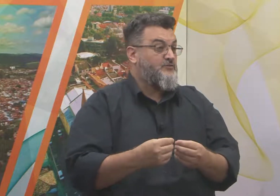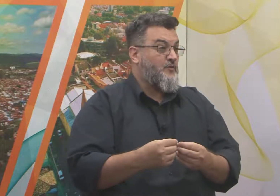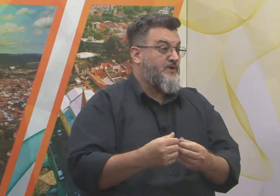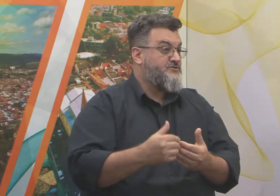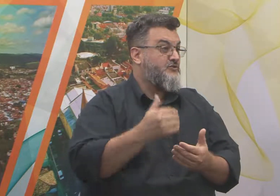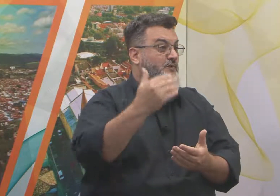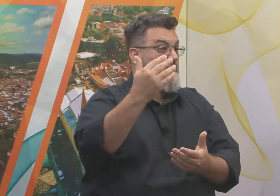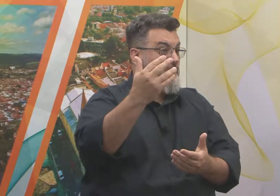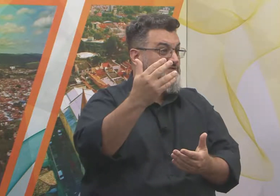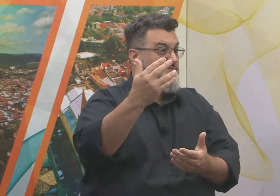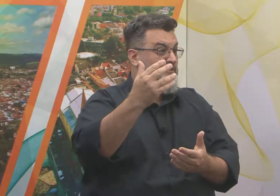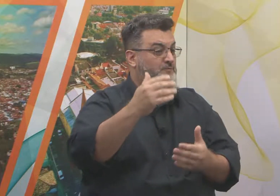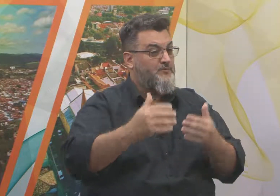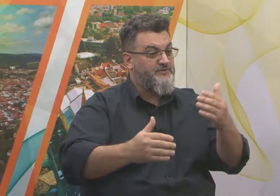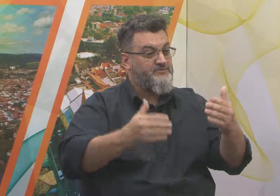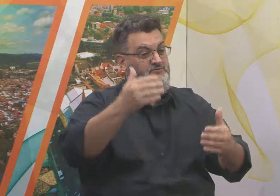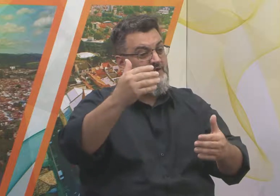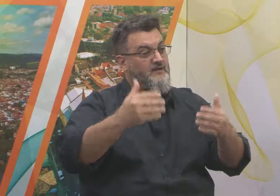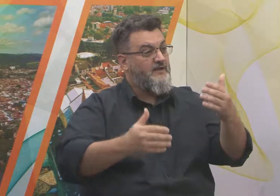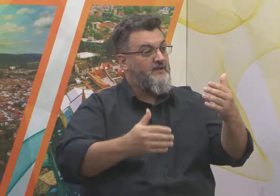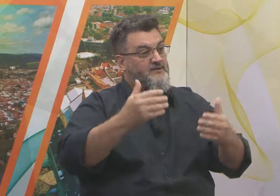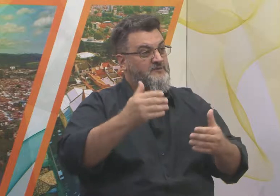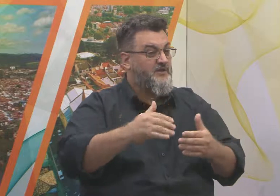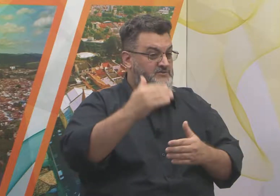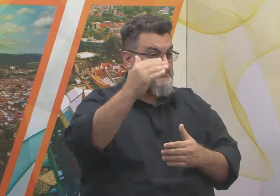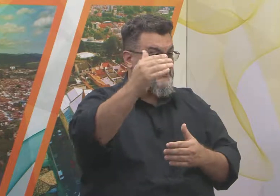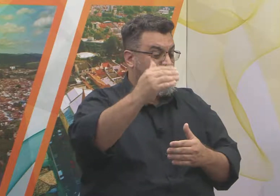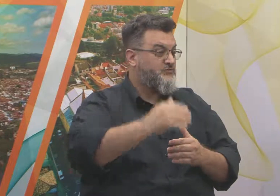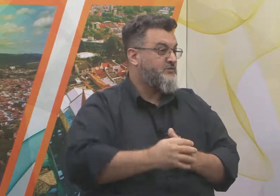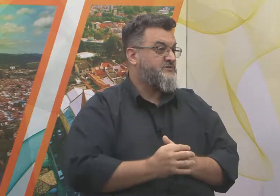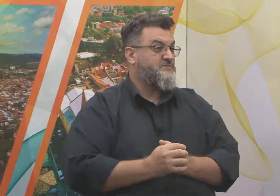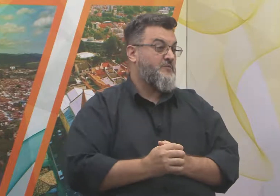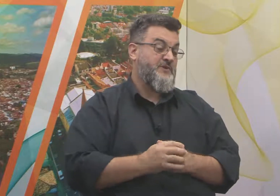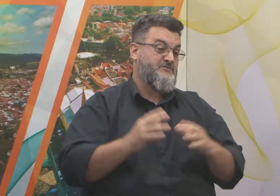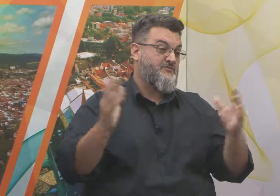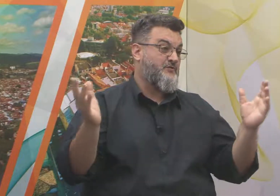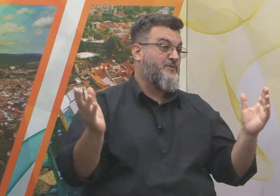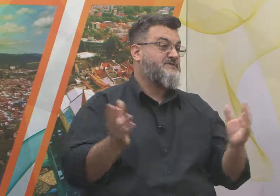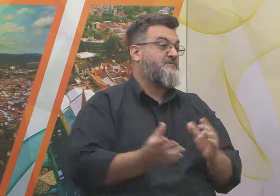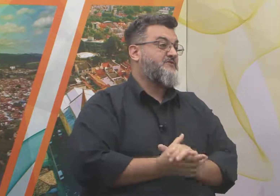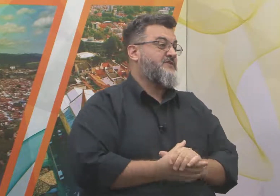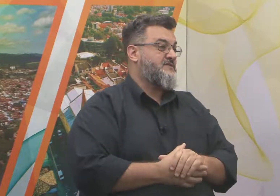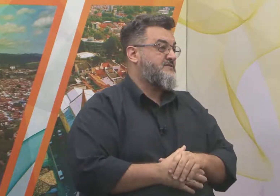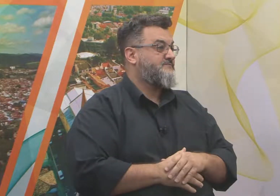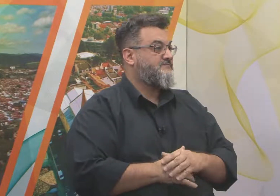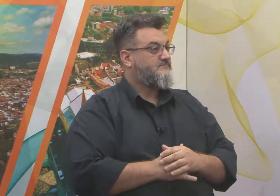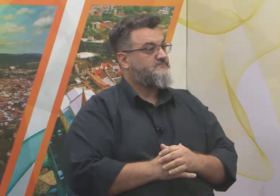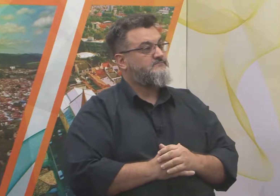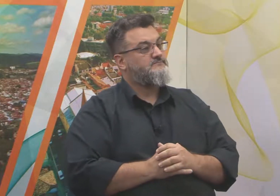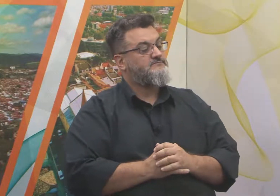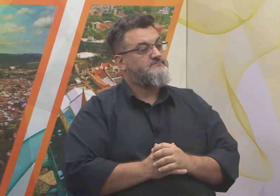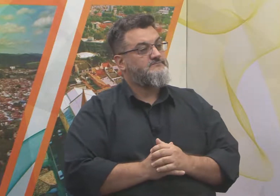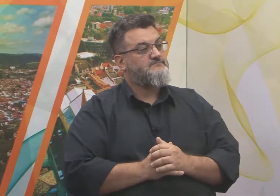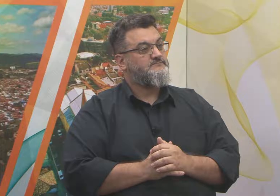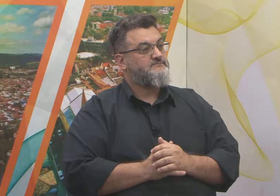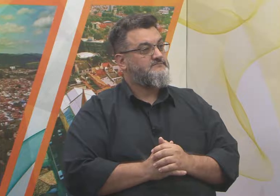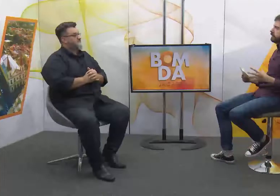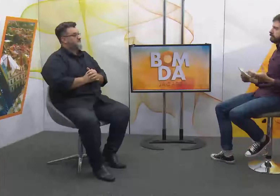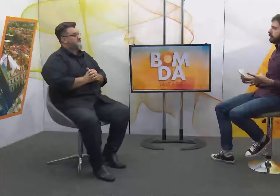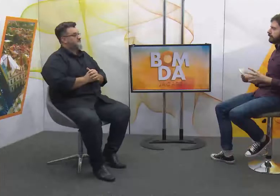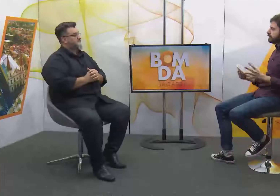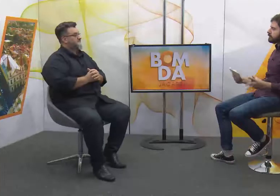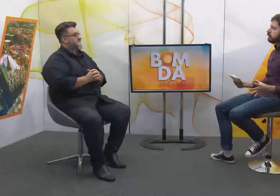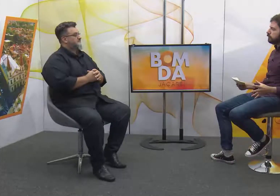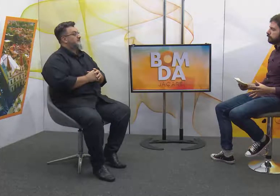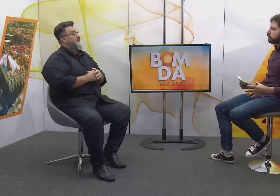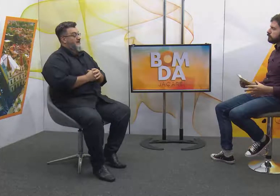e eventualmente dando maior rendimento para poder ajudar a equilibrar as contas futuras, principalmente se for pensar em previdência. Então, num primeiro momento, a ideia seria